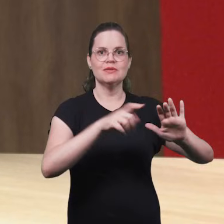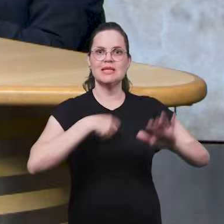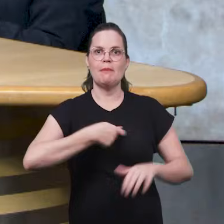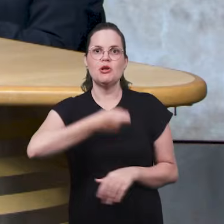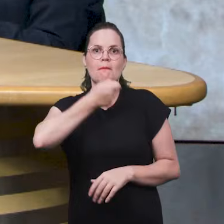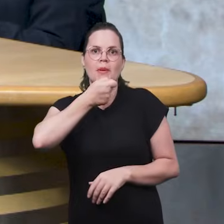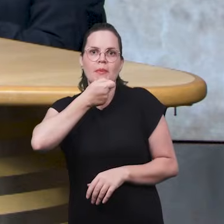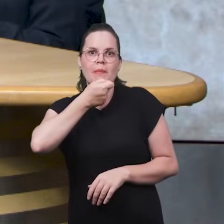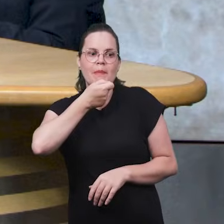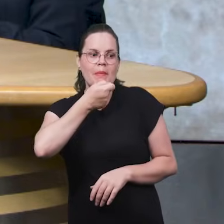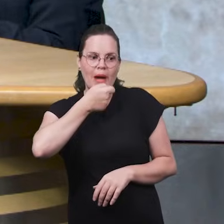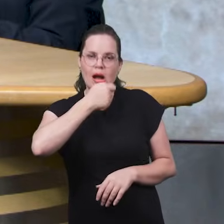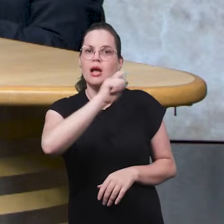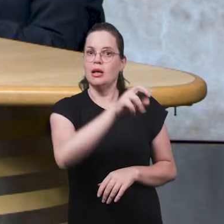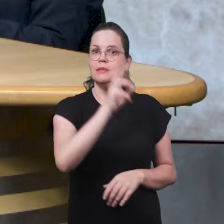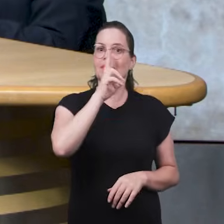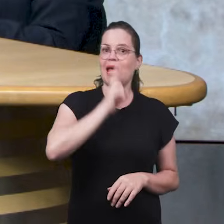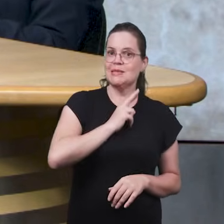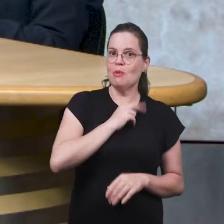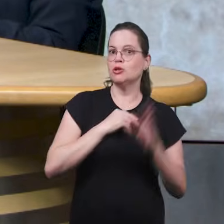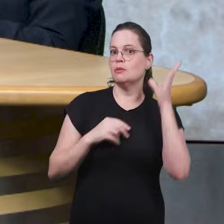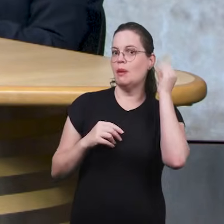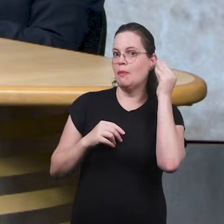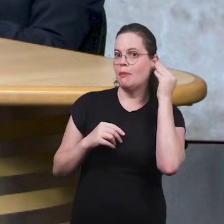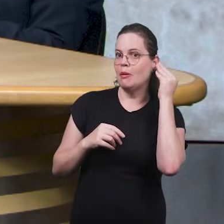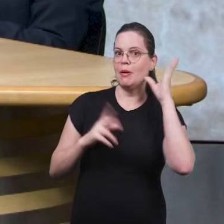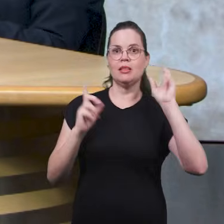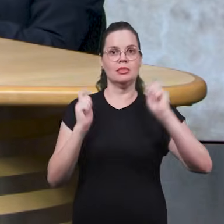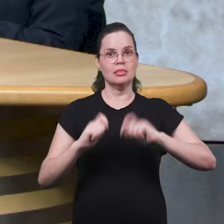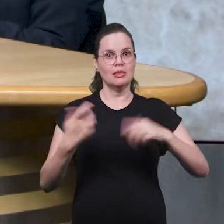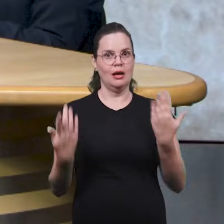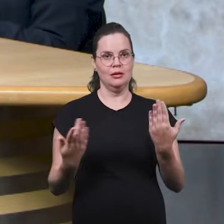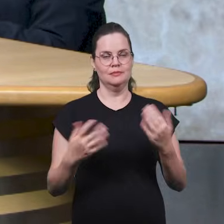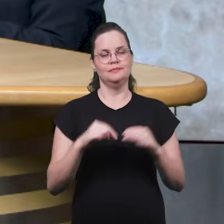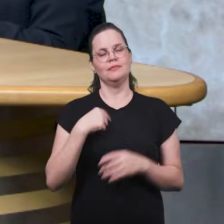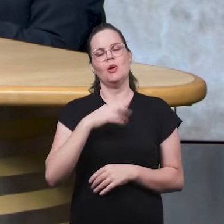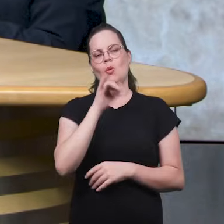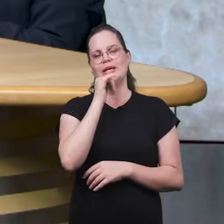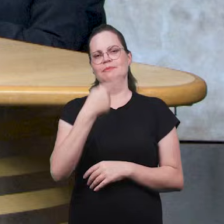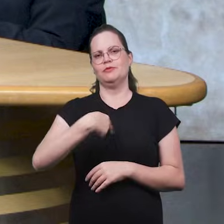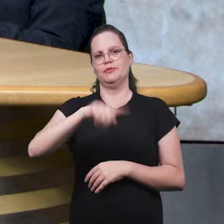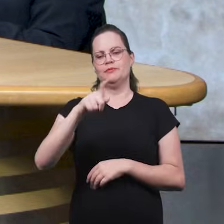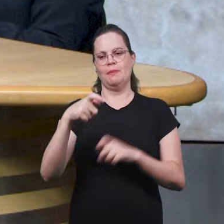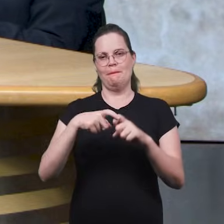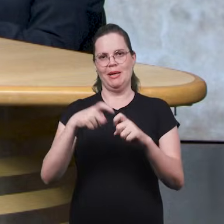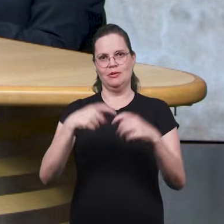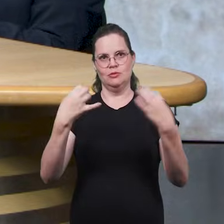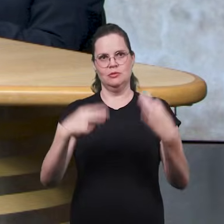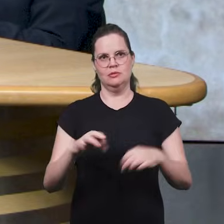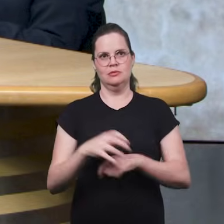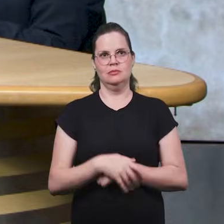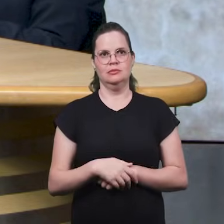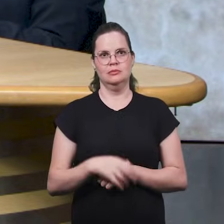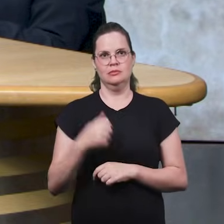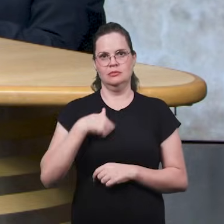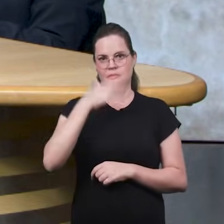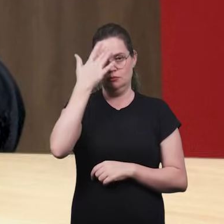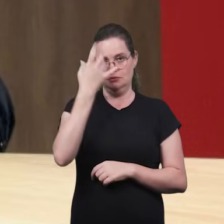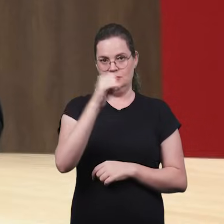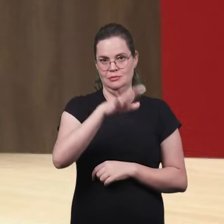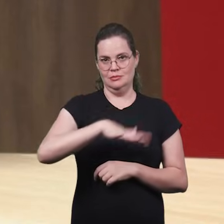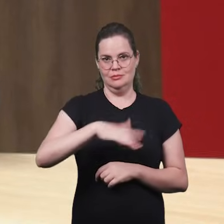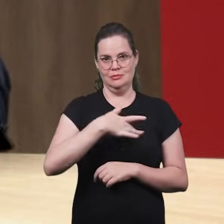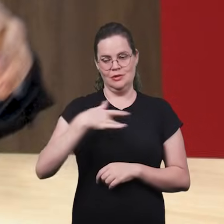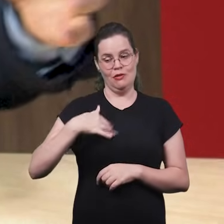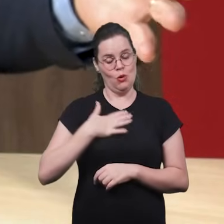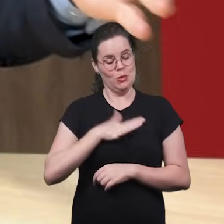Dialoga, né? Você dialoga e ele responde para você falando. Então, por exemplo, você entra no médico, não sei nem se o pessoal de medicina